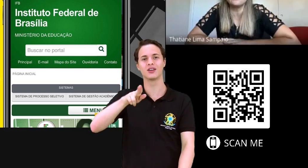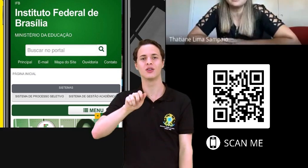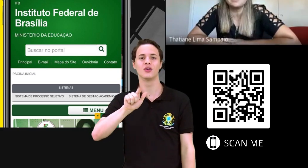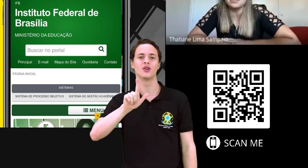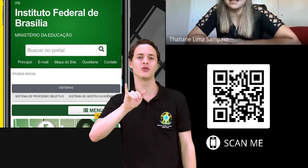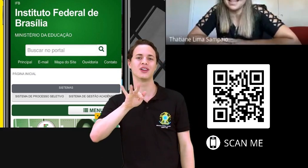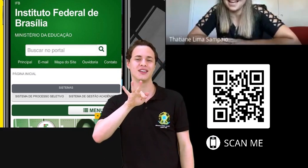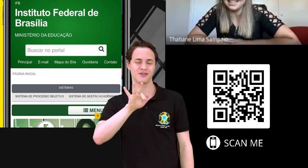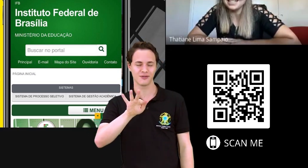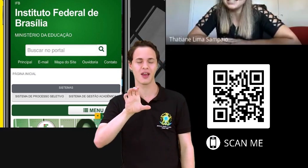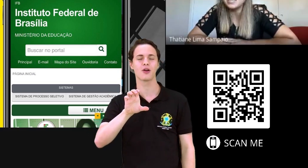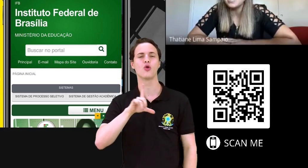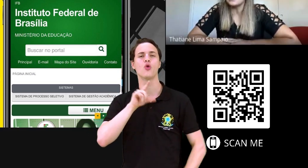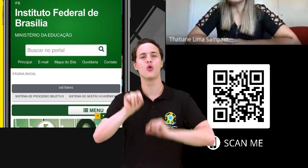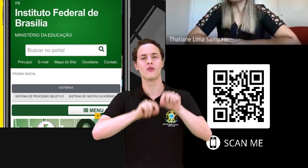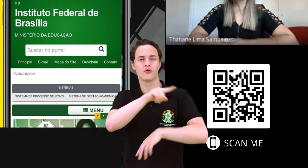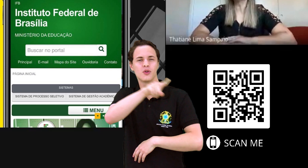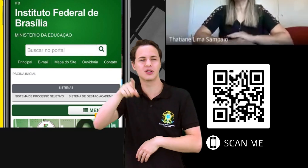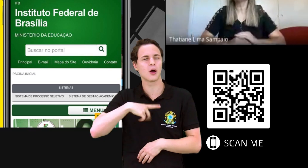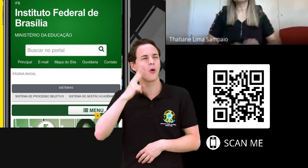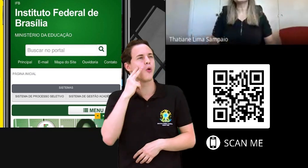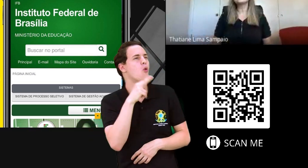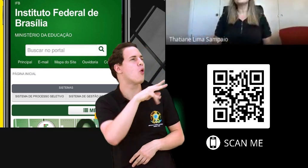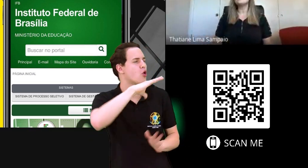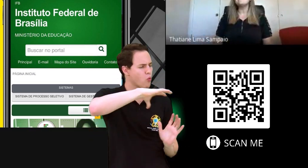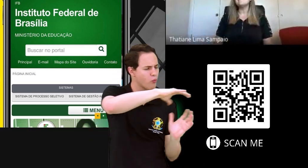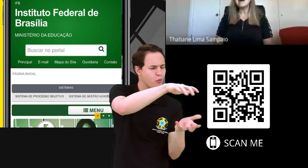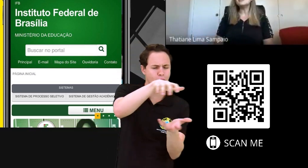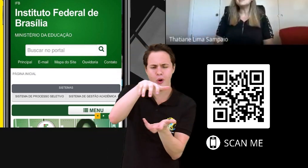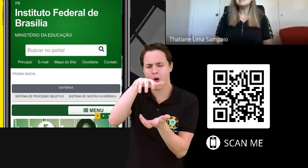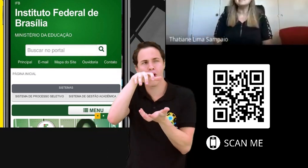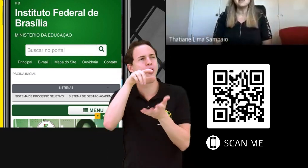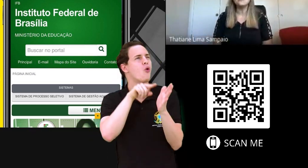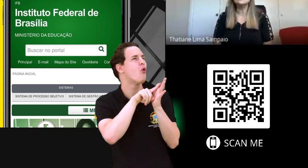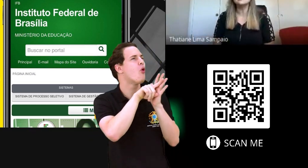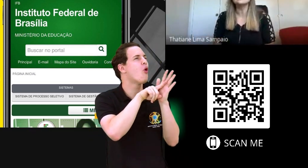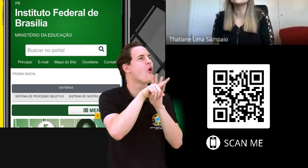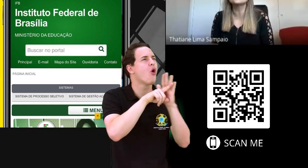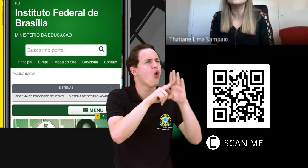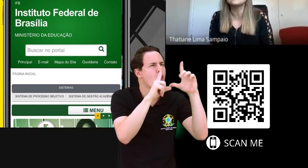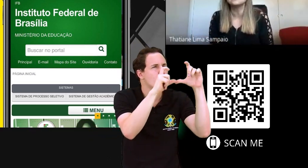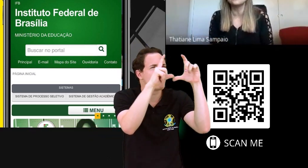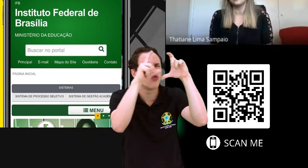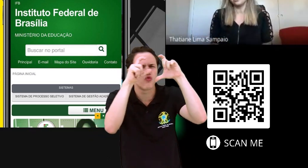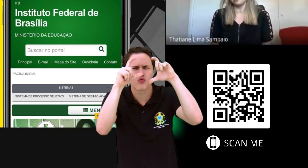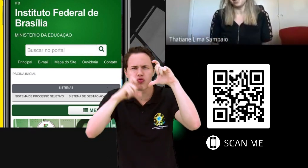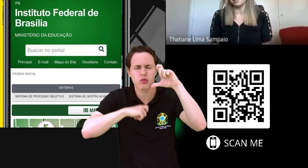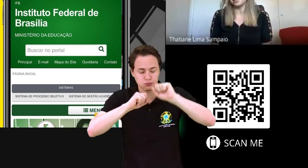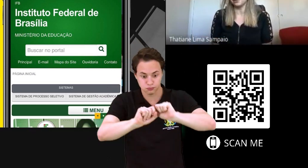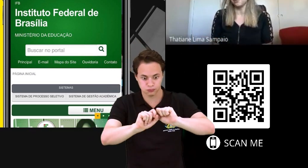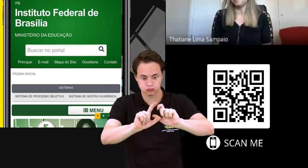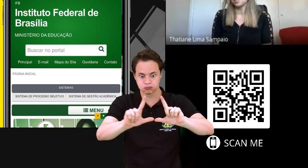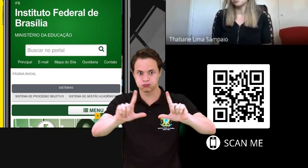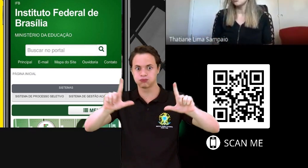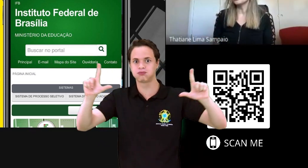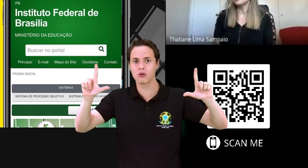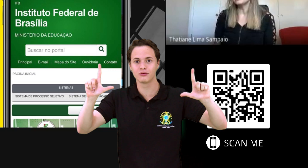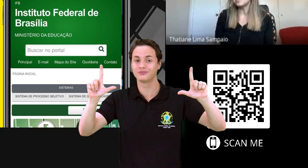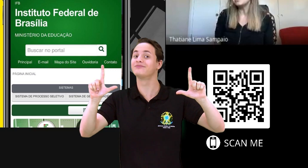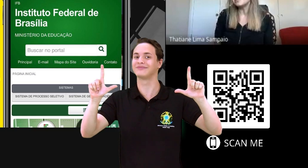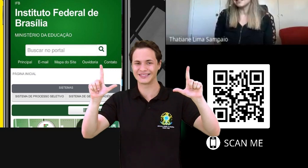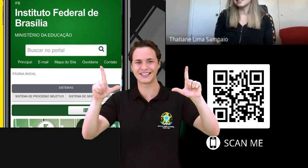sua volta em mais detalhes, a partir da exploração de imagens em alta resolução e ampliação.